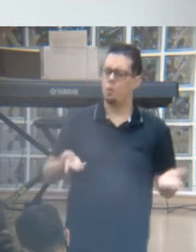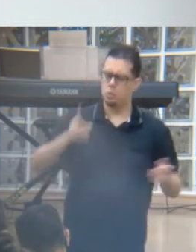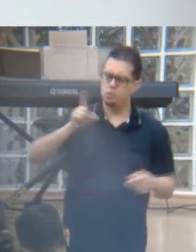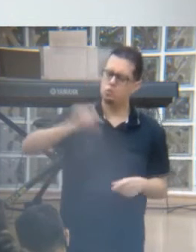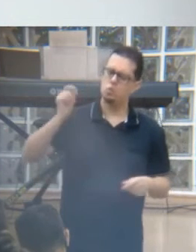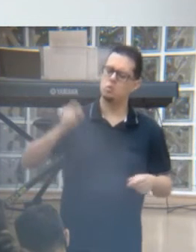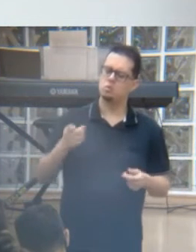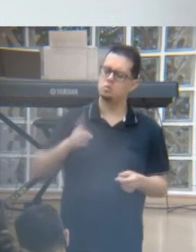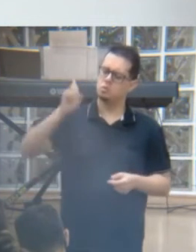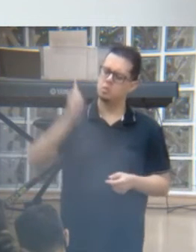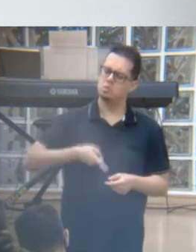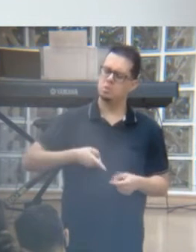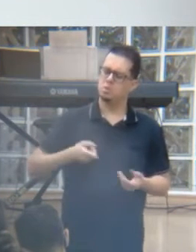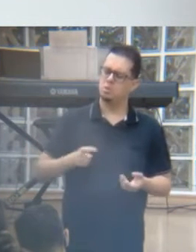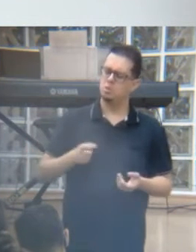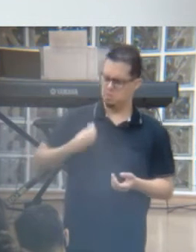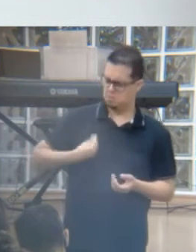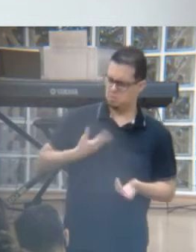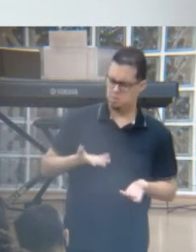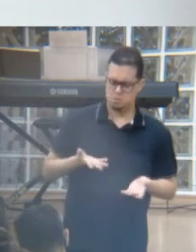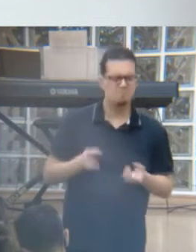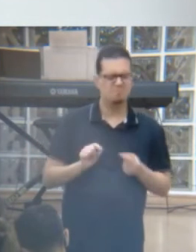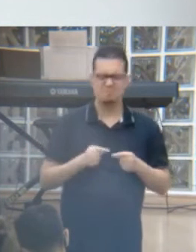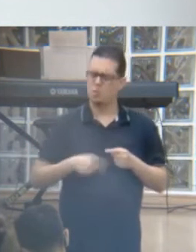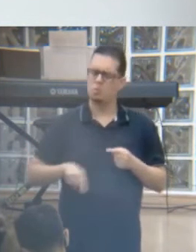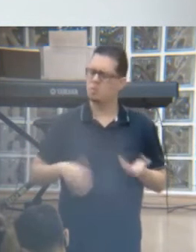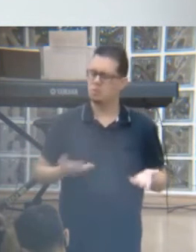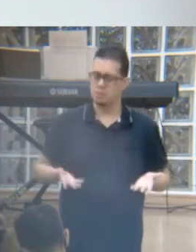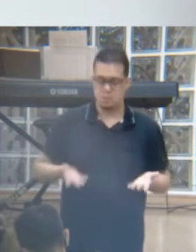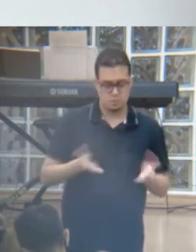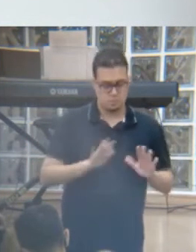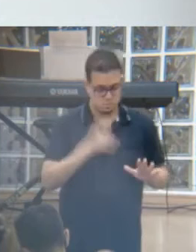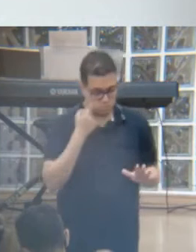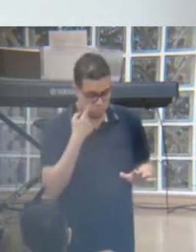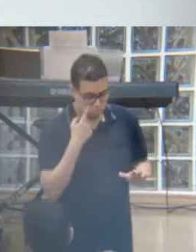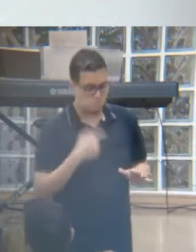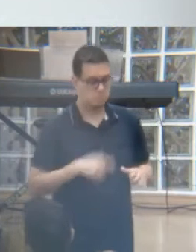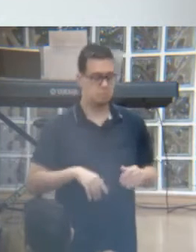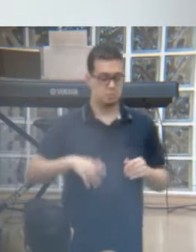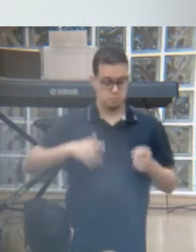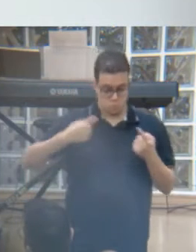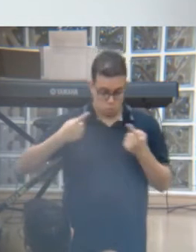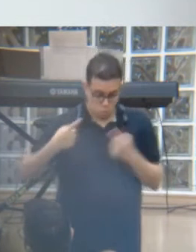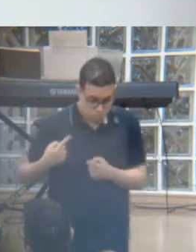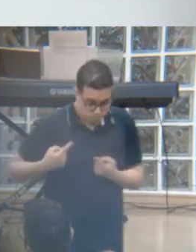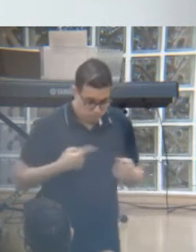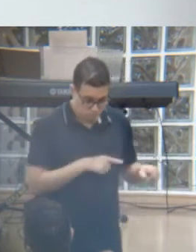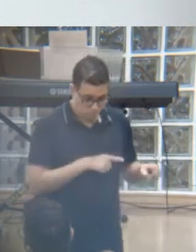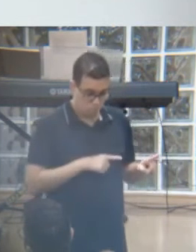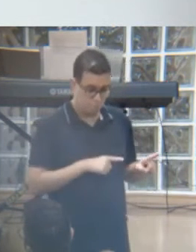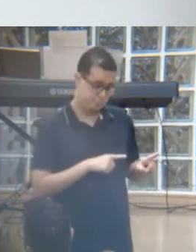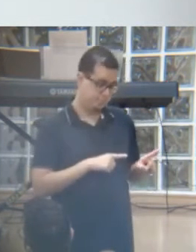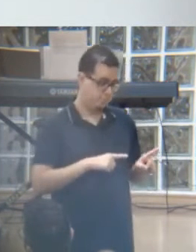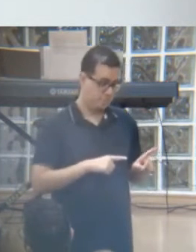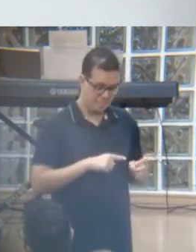Justamente para confrontar a adoração a um falso Deus que eles